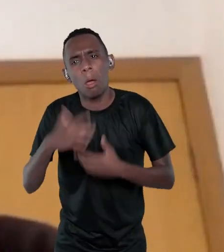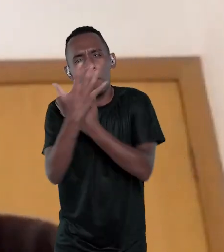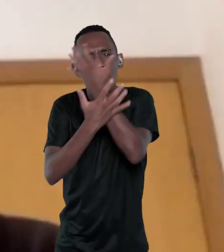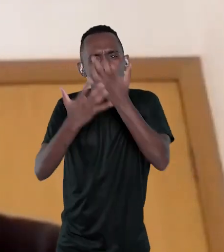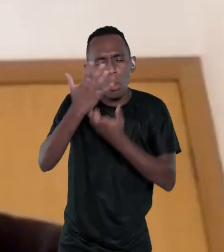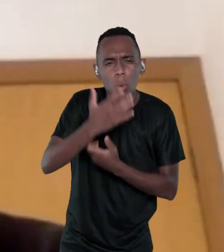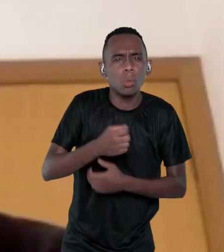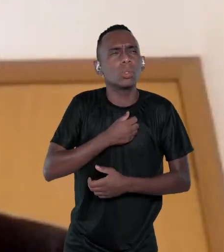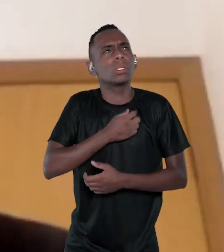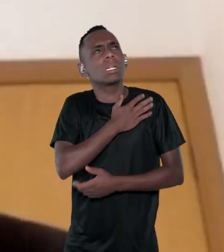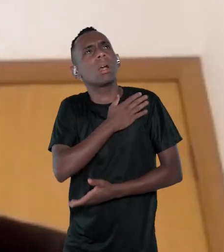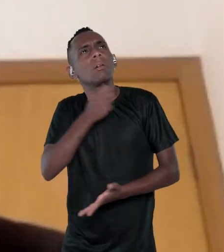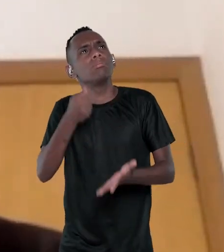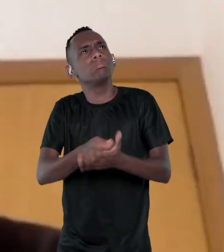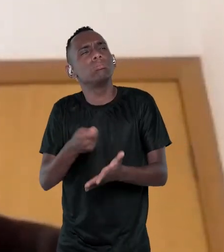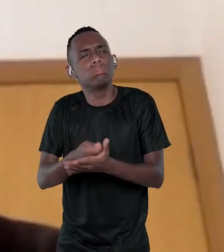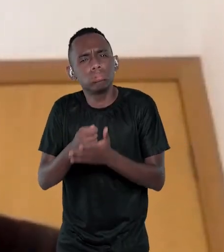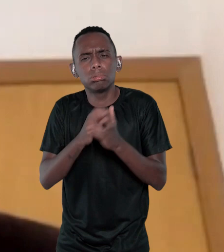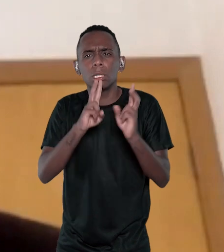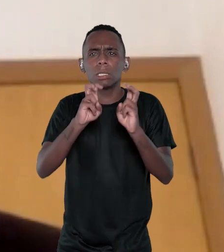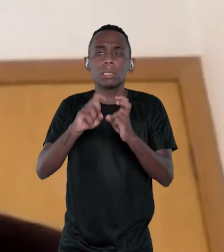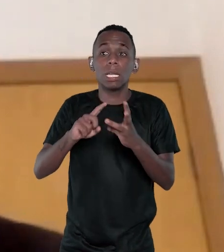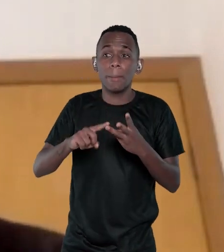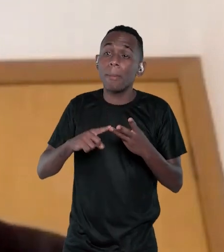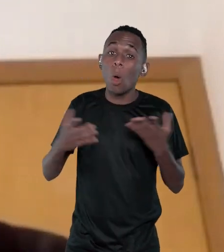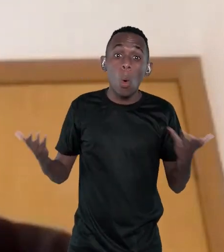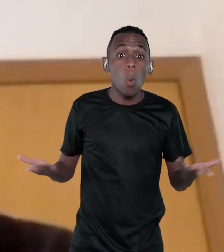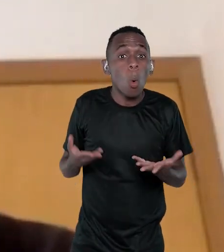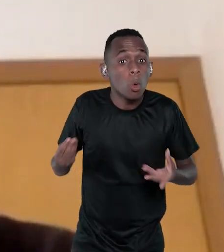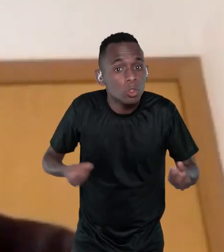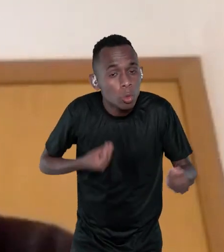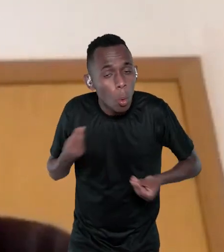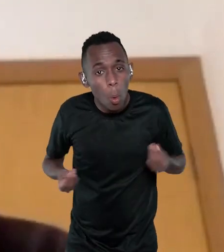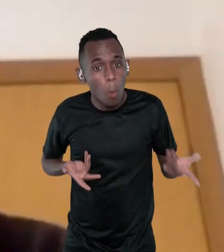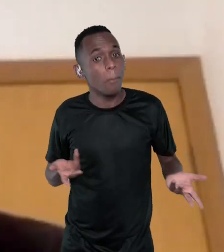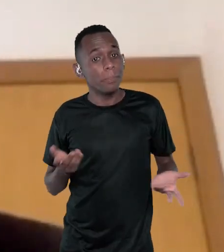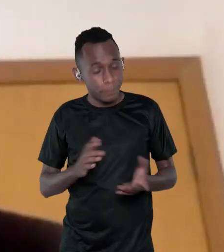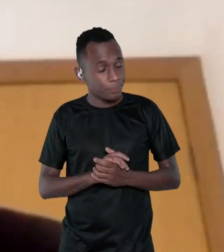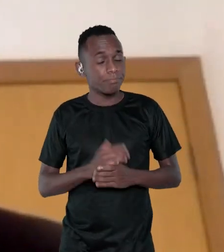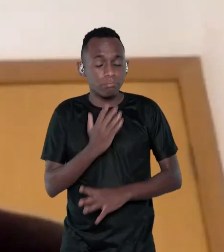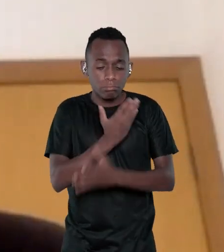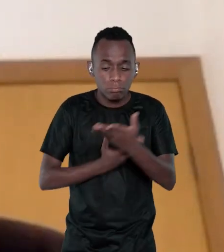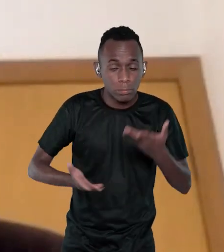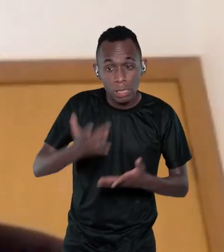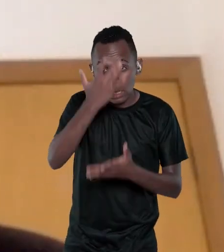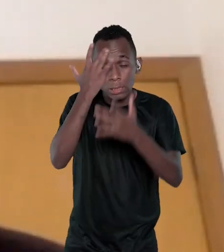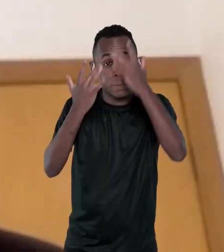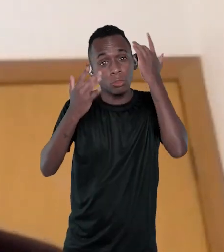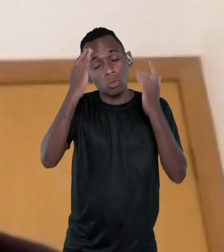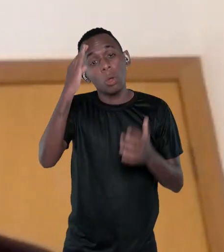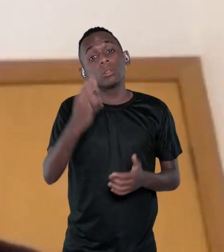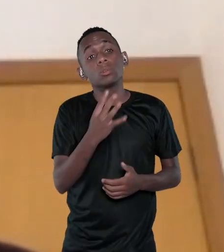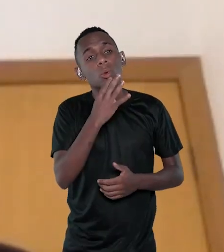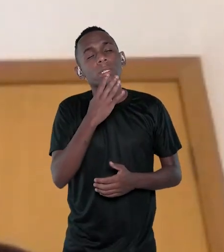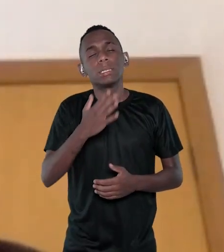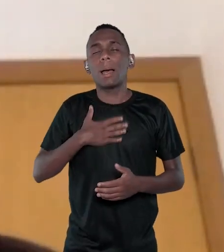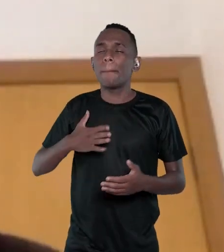assistem, a gente conversa sobre música, sobre ditadura, sobre o hoje,